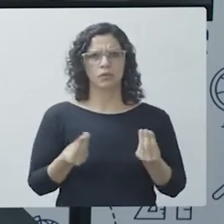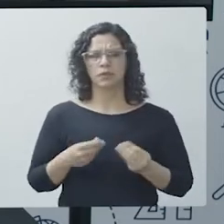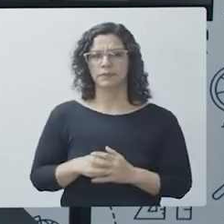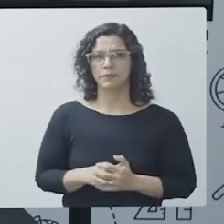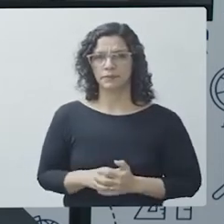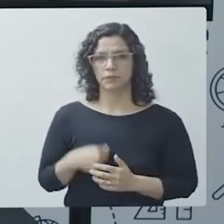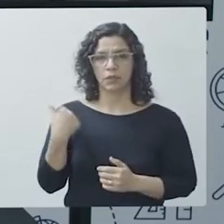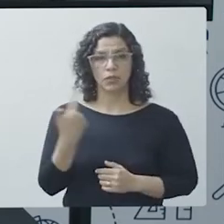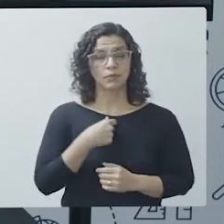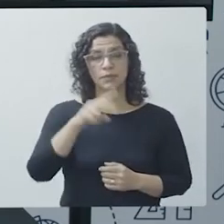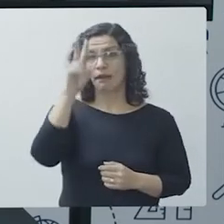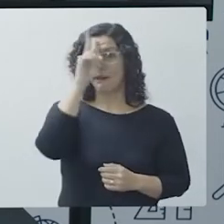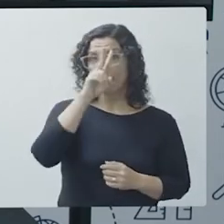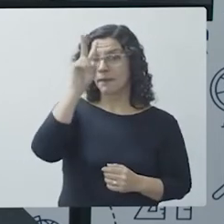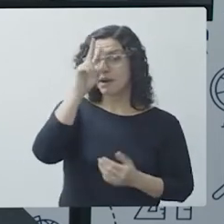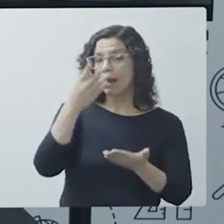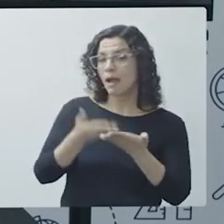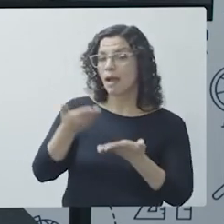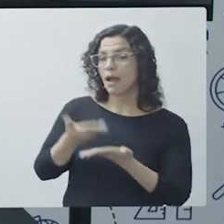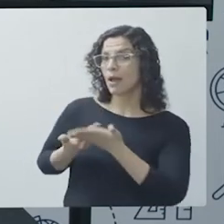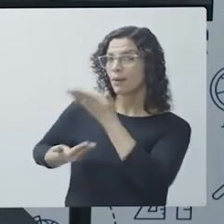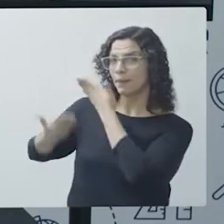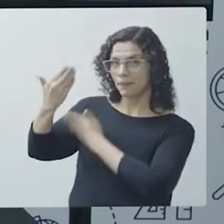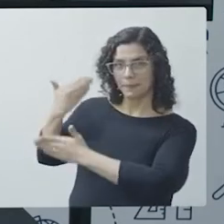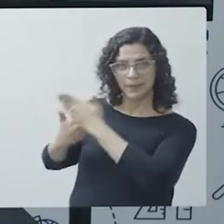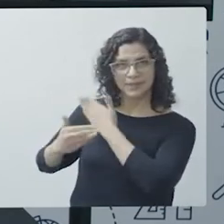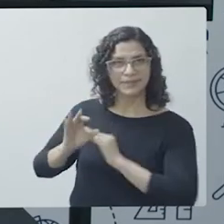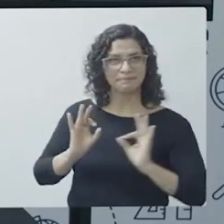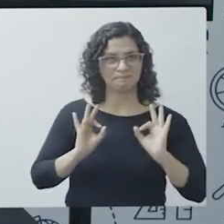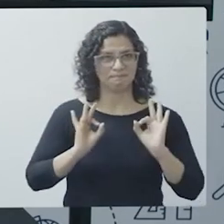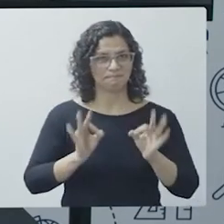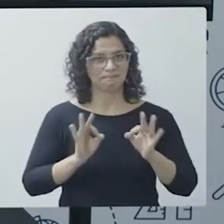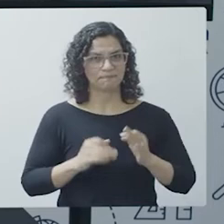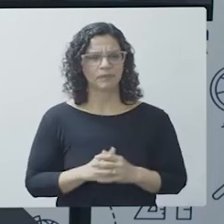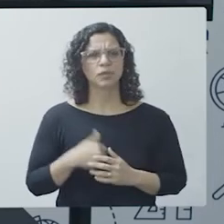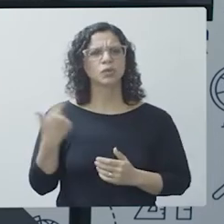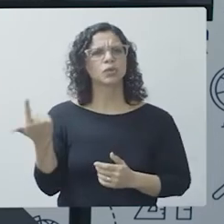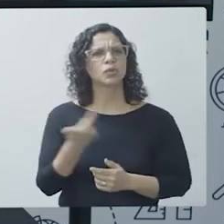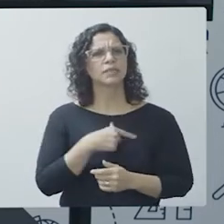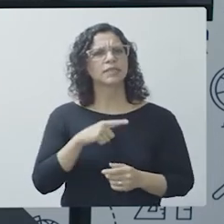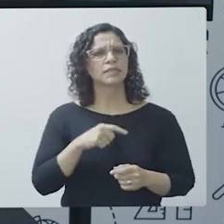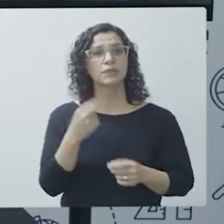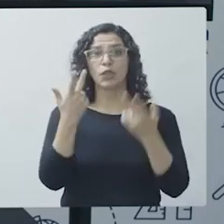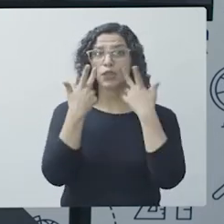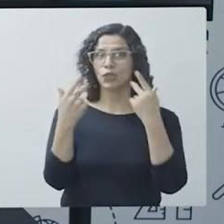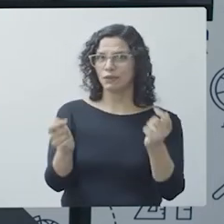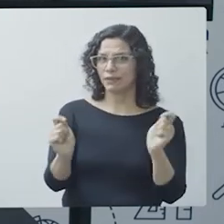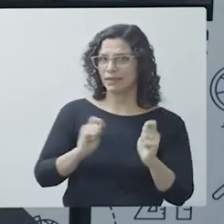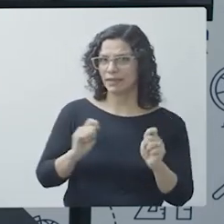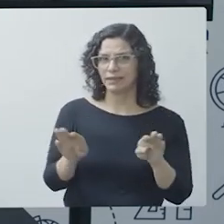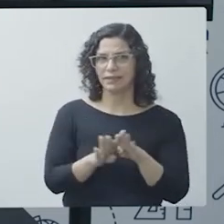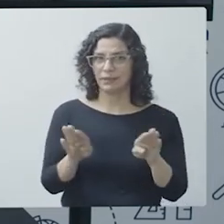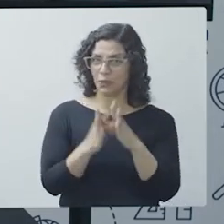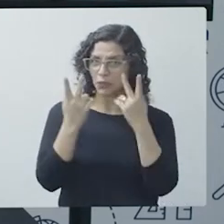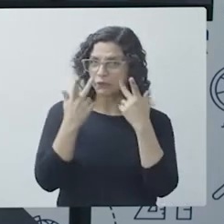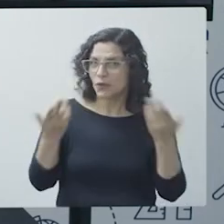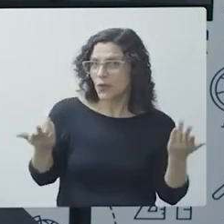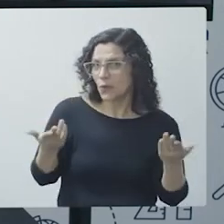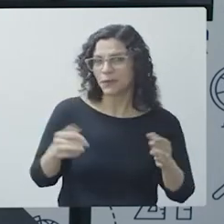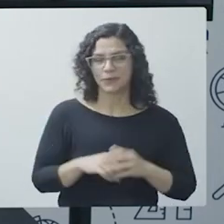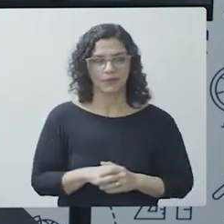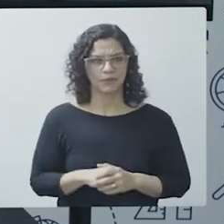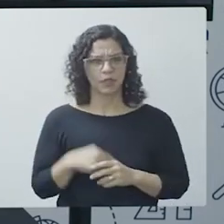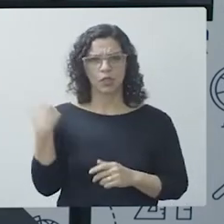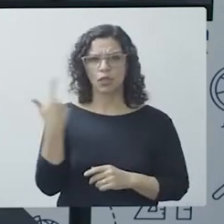vamos relembrar a nossa aula anterior. Hoje temos uma novidade, mais uma novidade. Nós